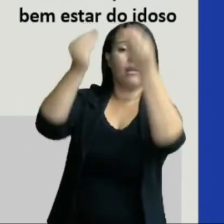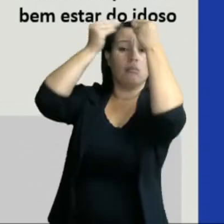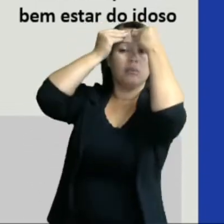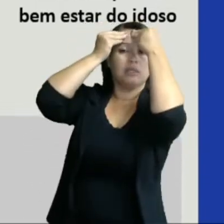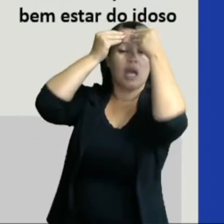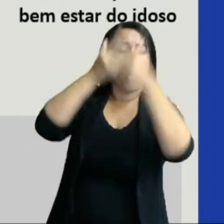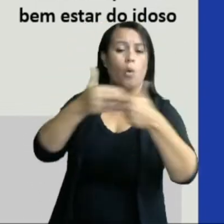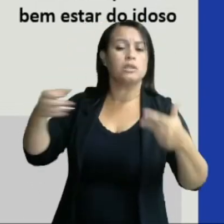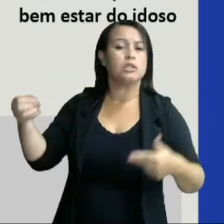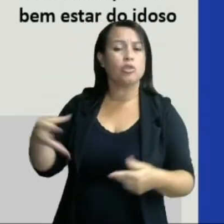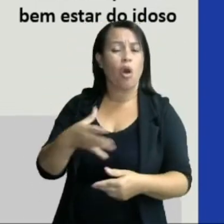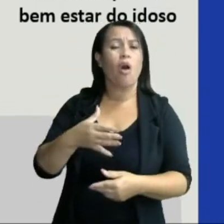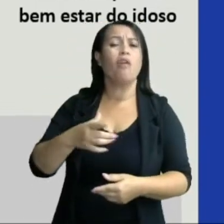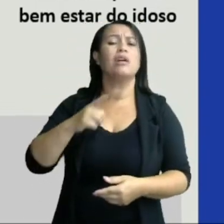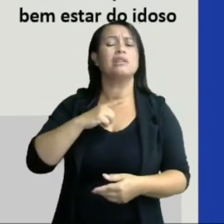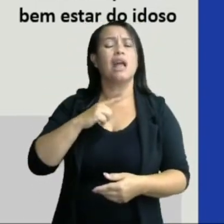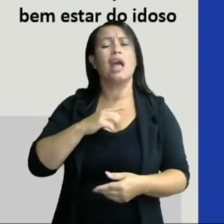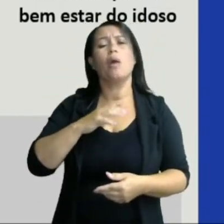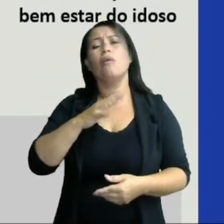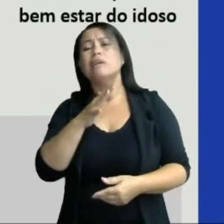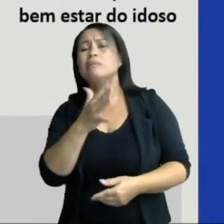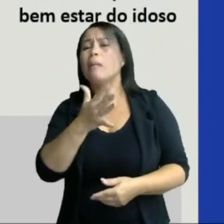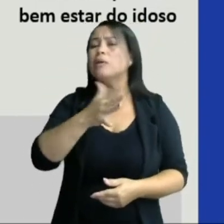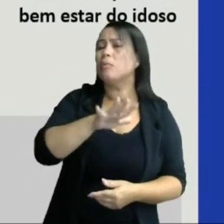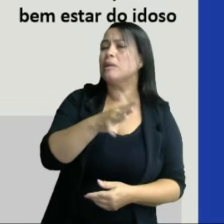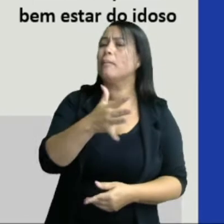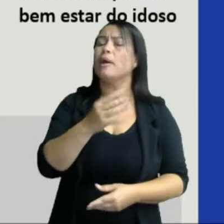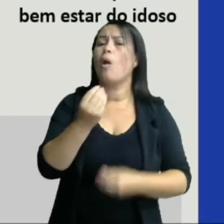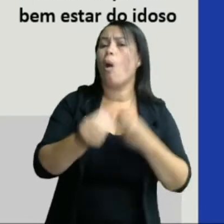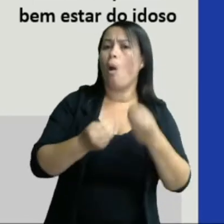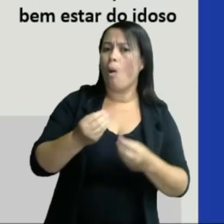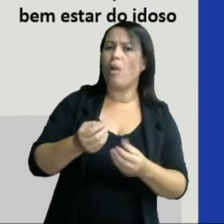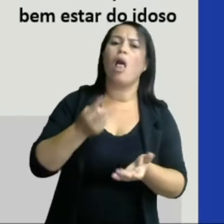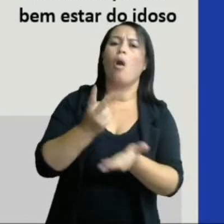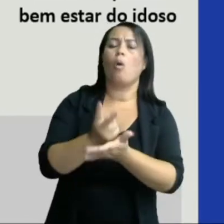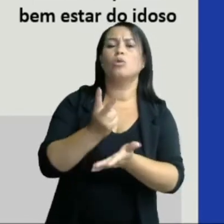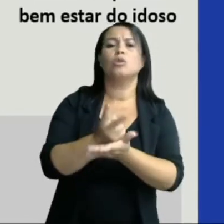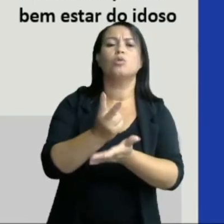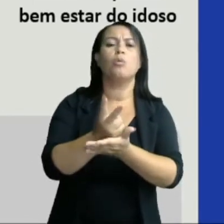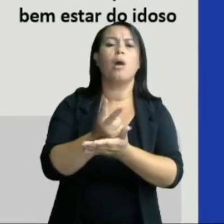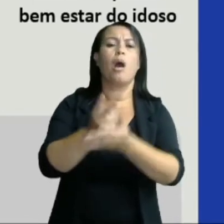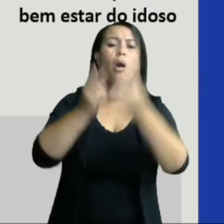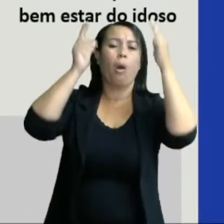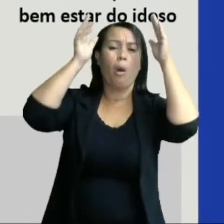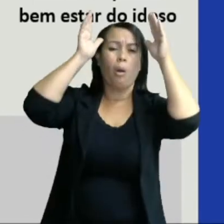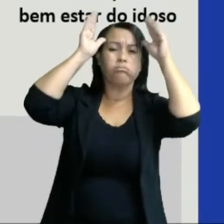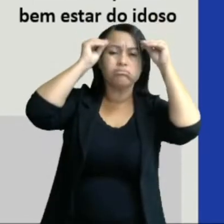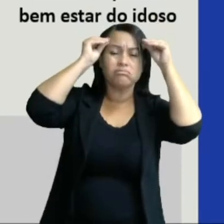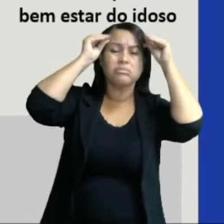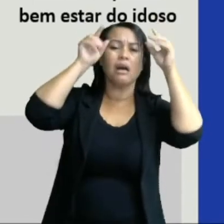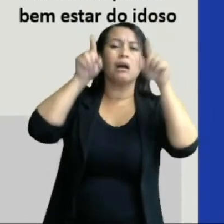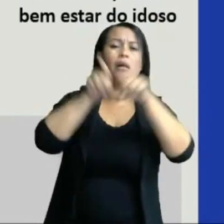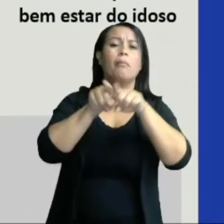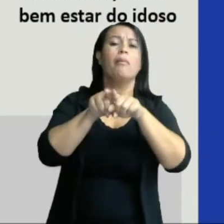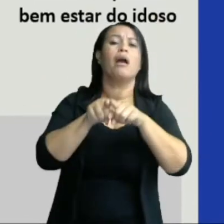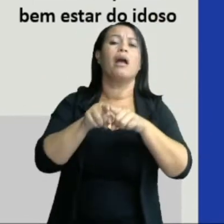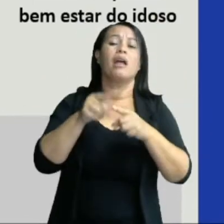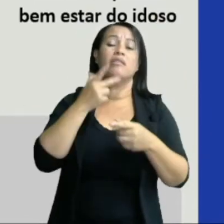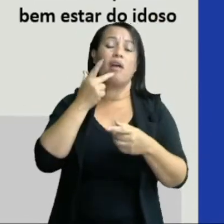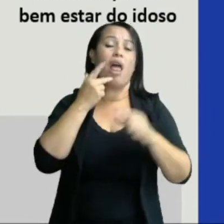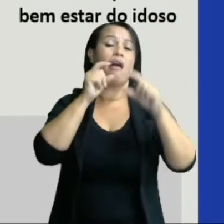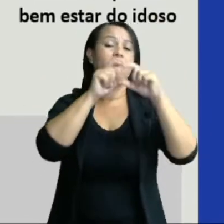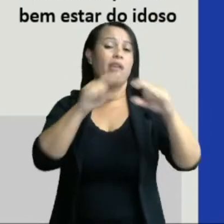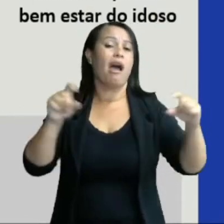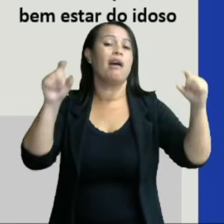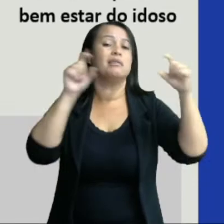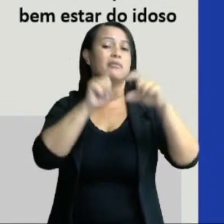novas. Em uma fase intermediária, ela continua com a perda de memória e com a repetição de